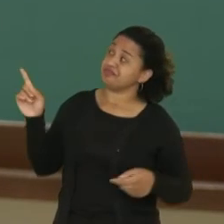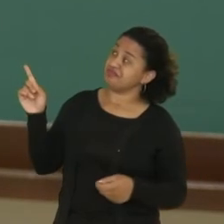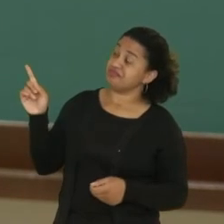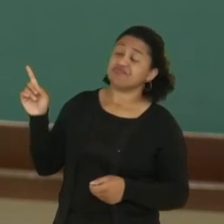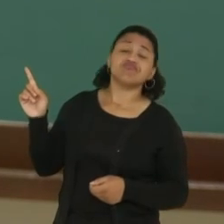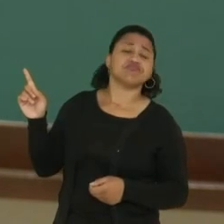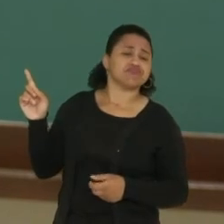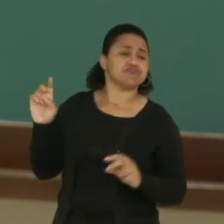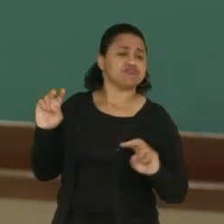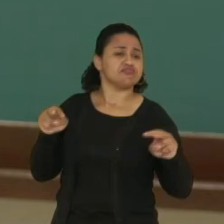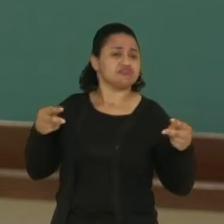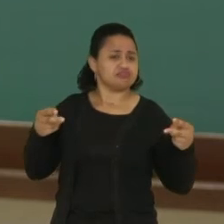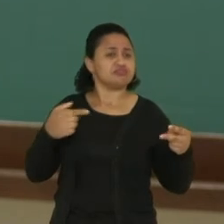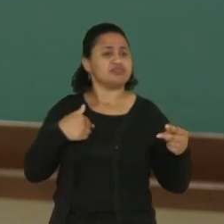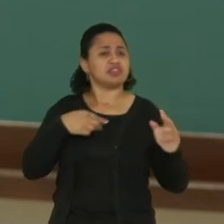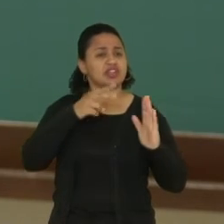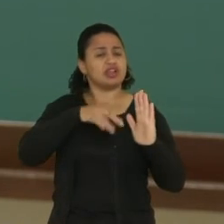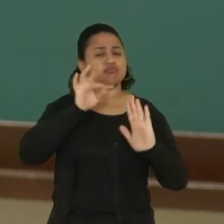www.ebiografia.com e saber mais.